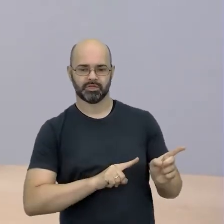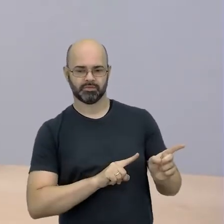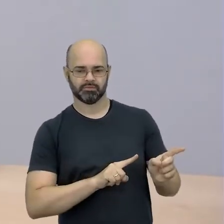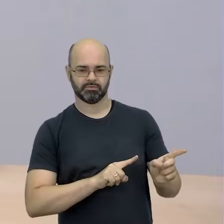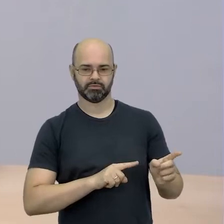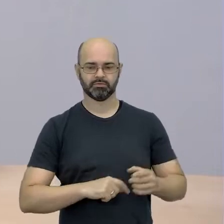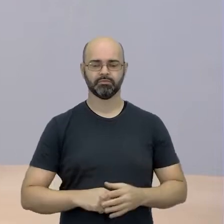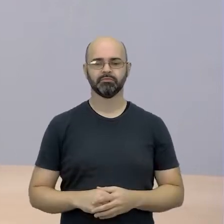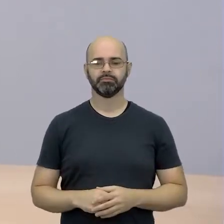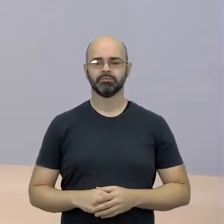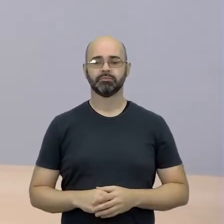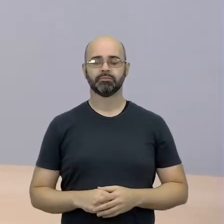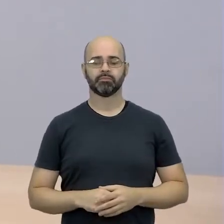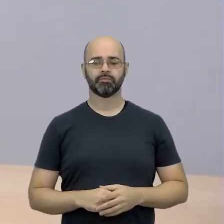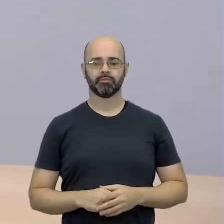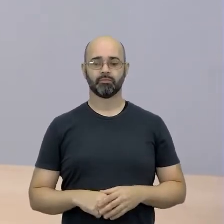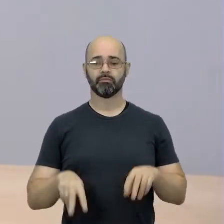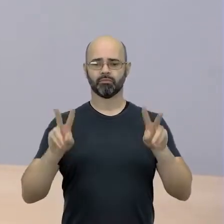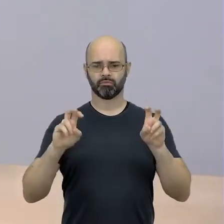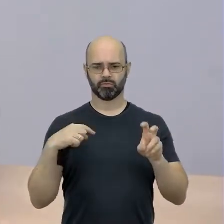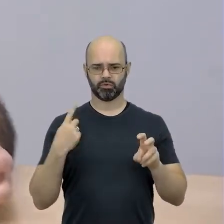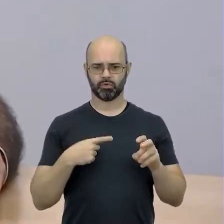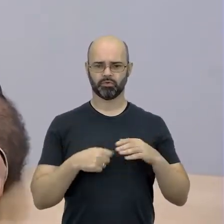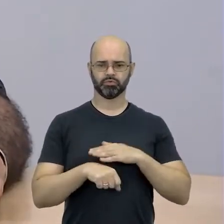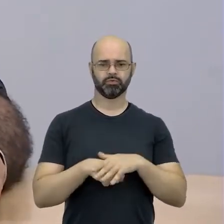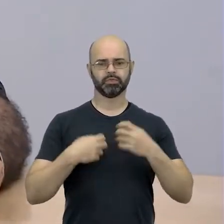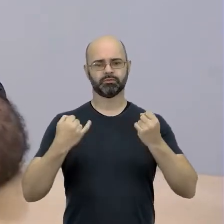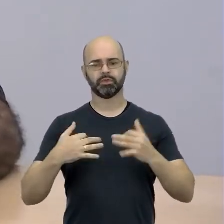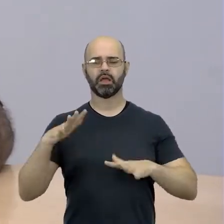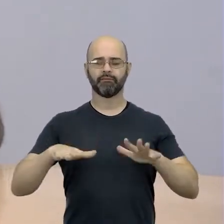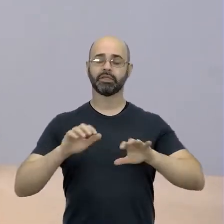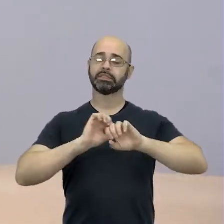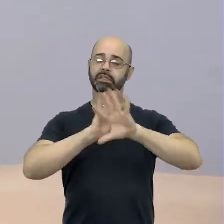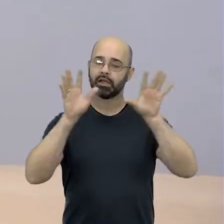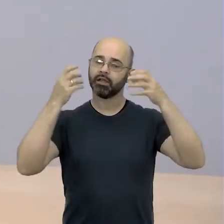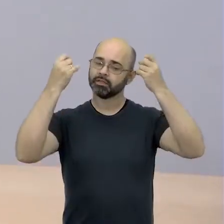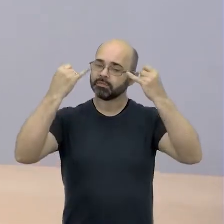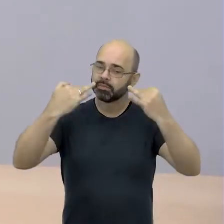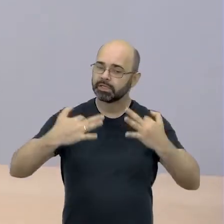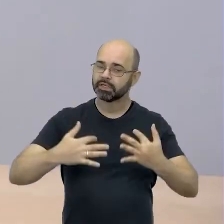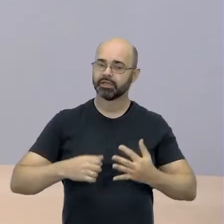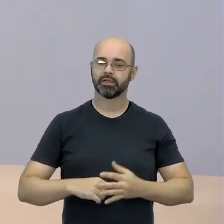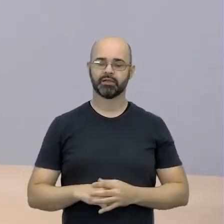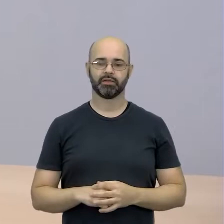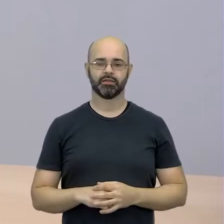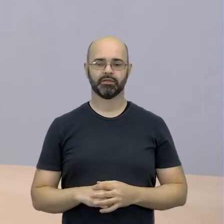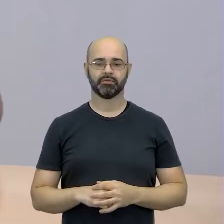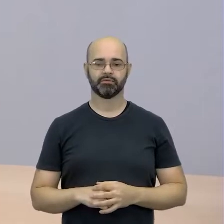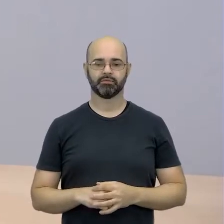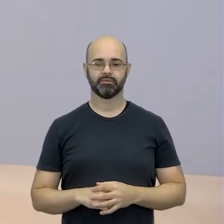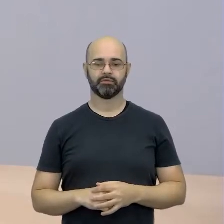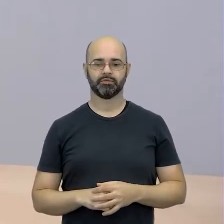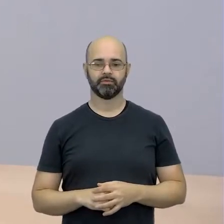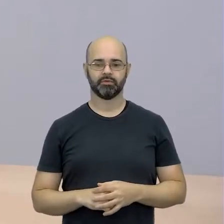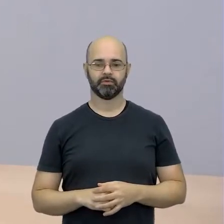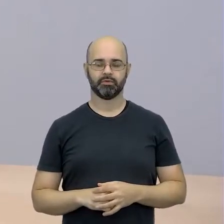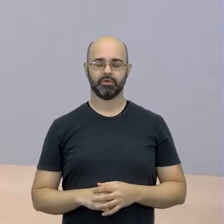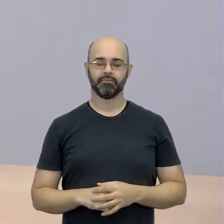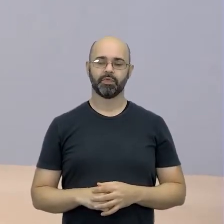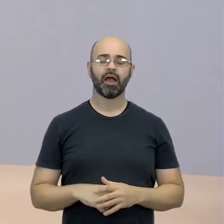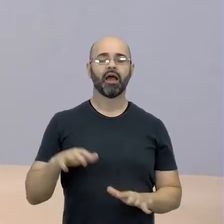questão. Às vezes de uma forma muito explícita, às vezes de uma forma